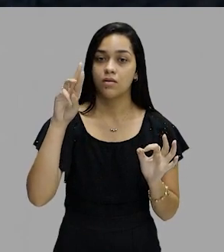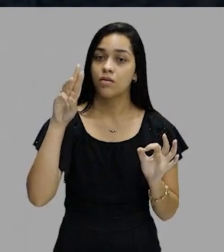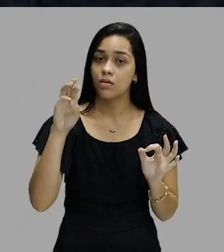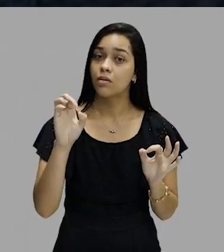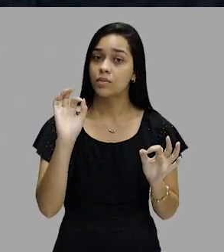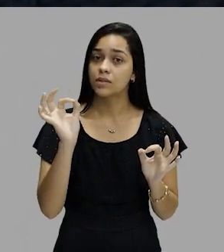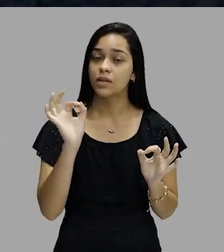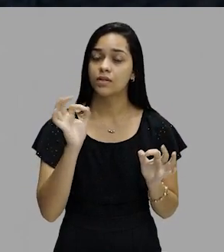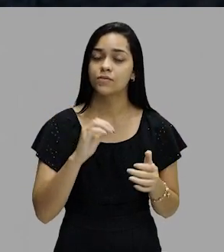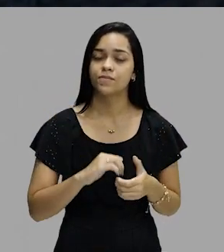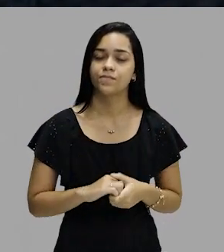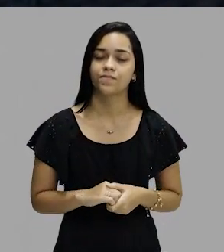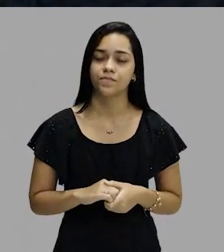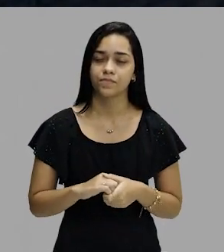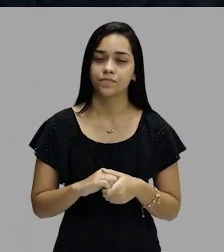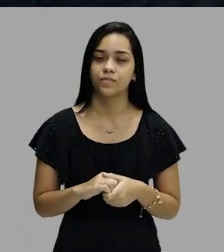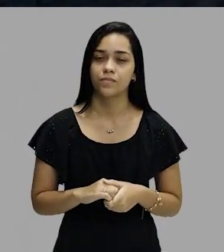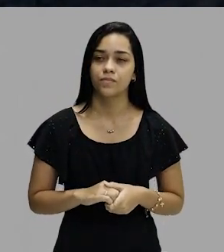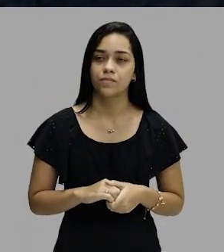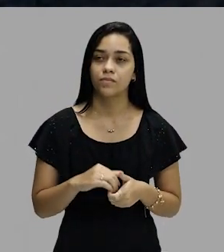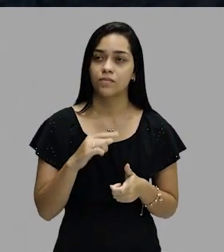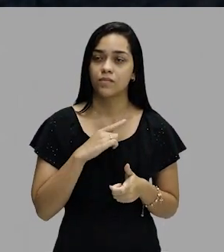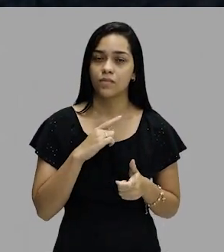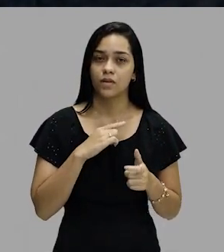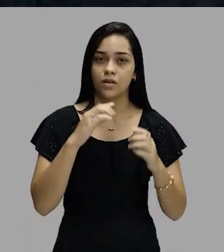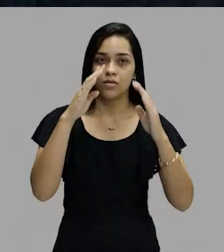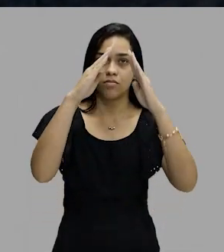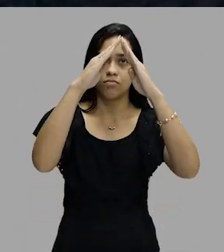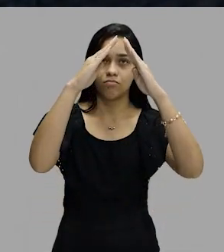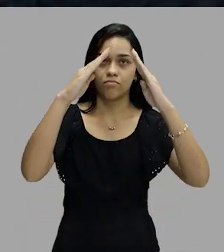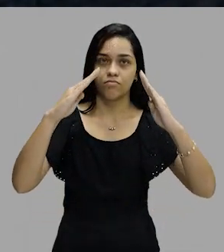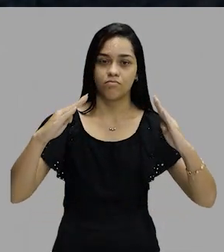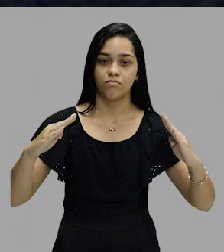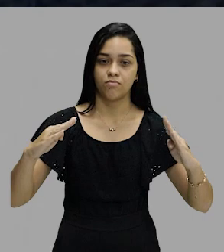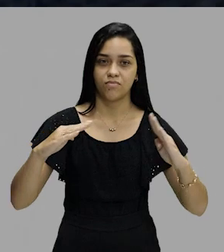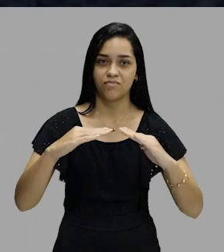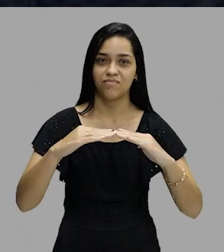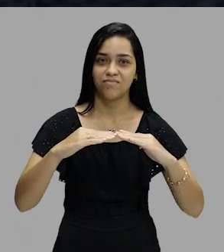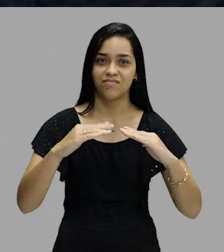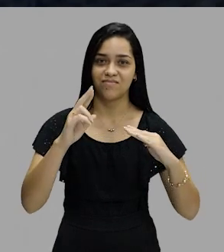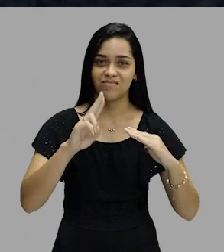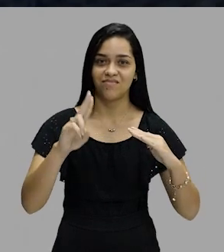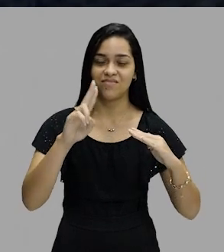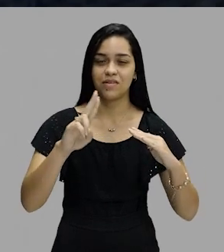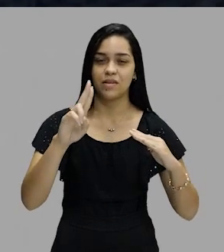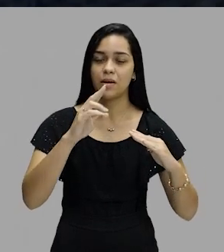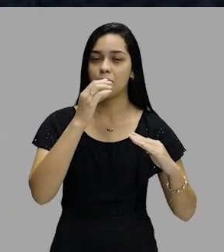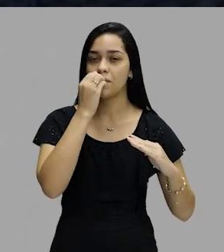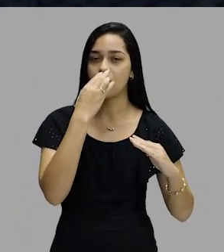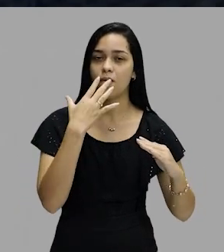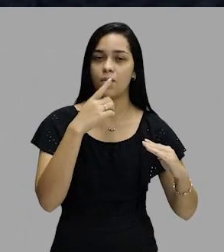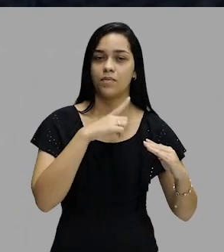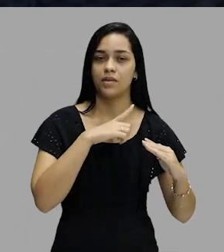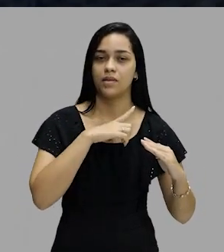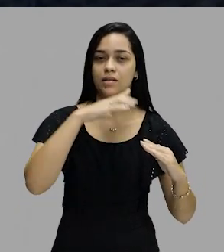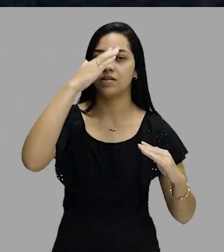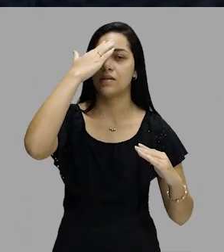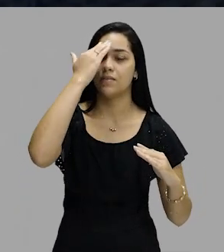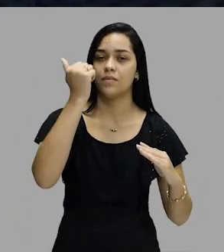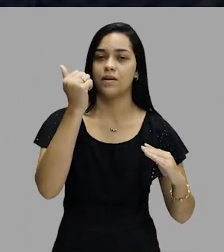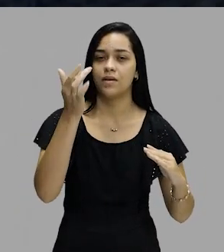certo? Então é feito até aquela piramidezinha, os professores gostam de usar aquelas piramidezinhas, né? Para